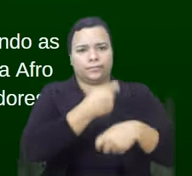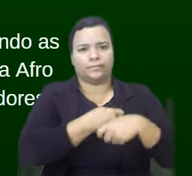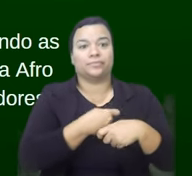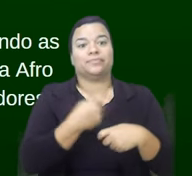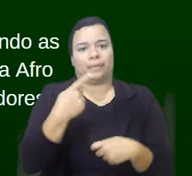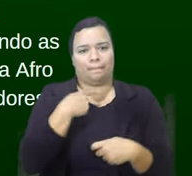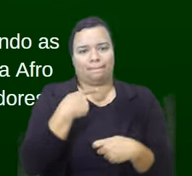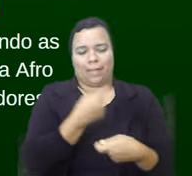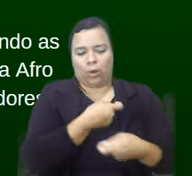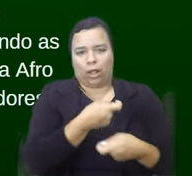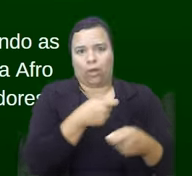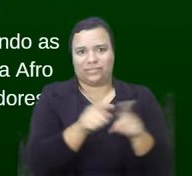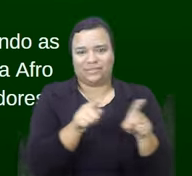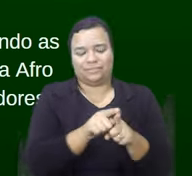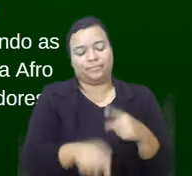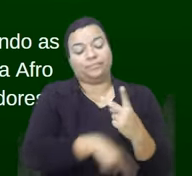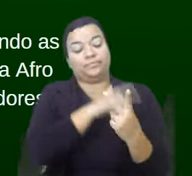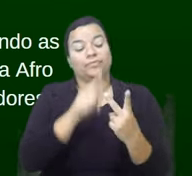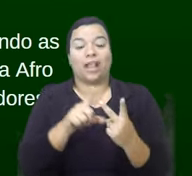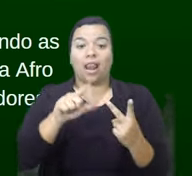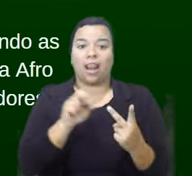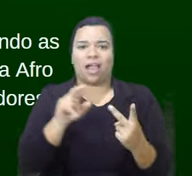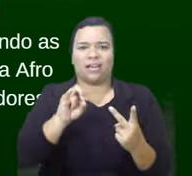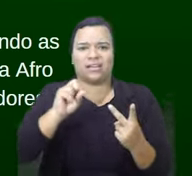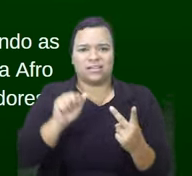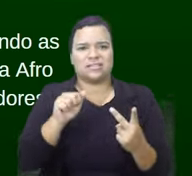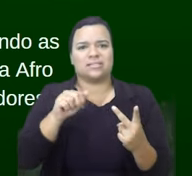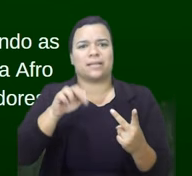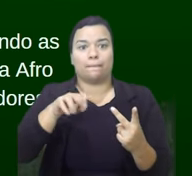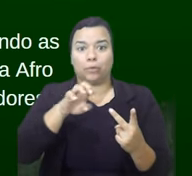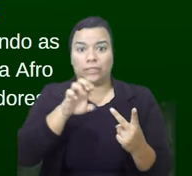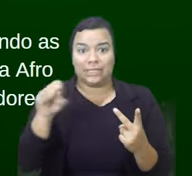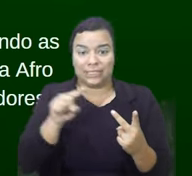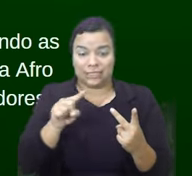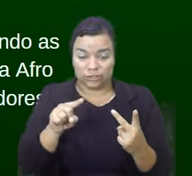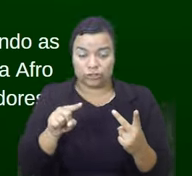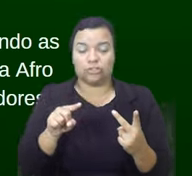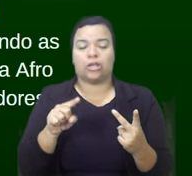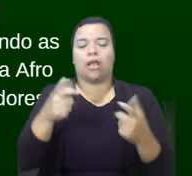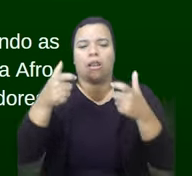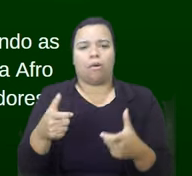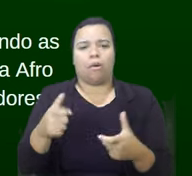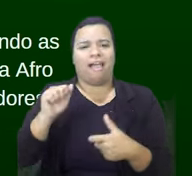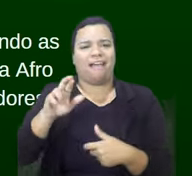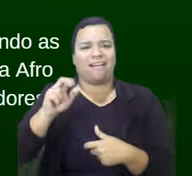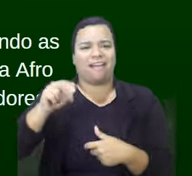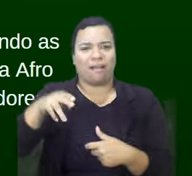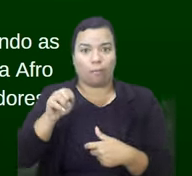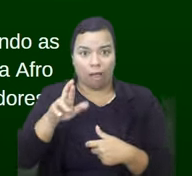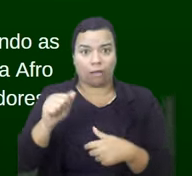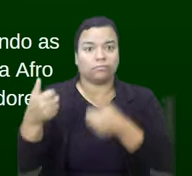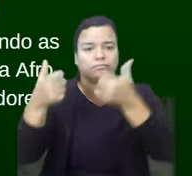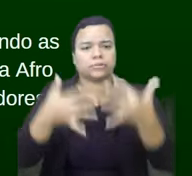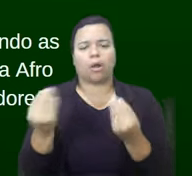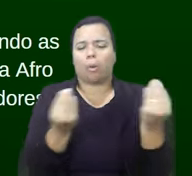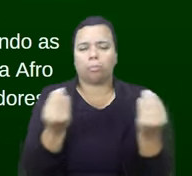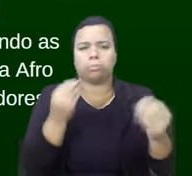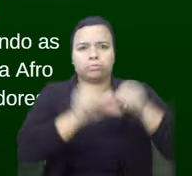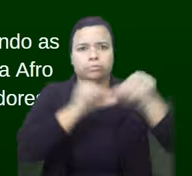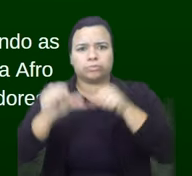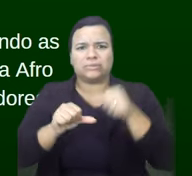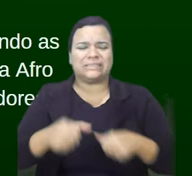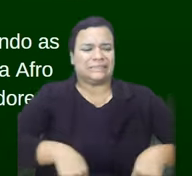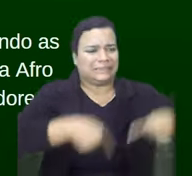negócio com a Larissa Muniz que é do er Araraquara que vai falar sobre como transformar desafios em